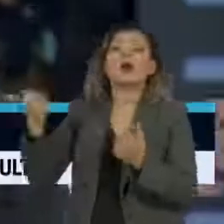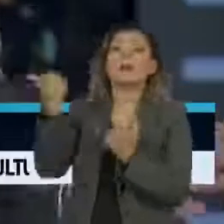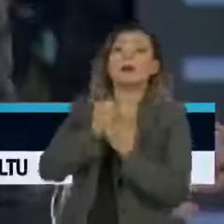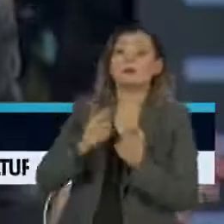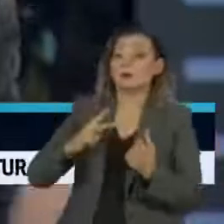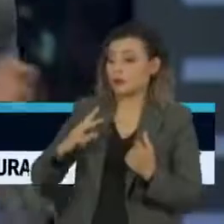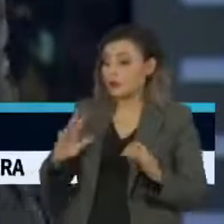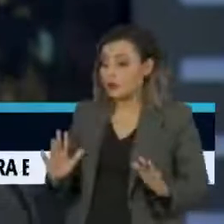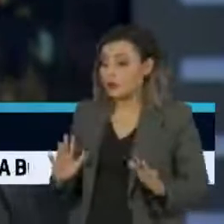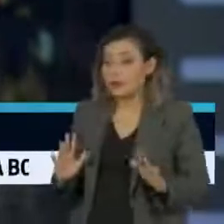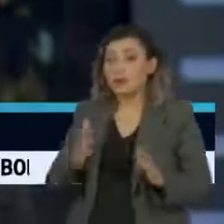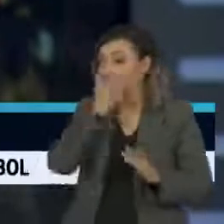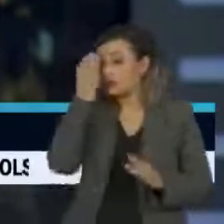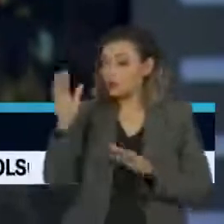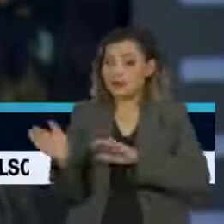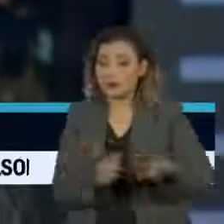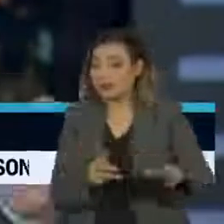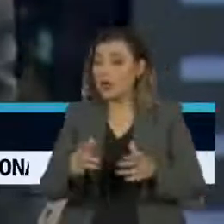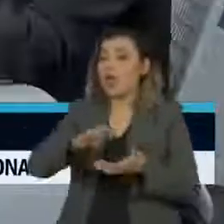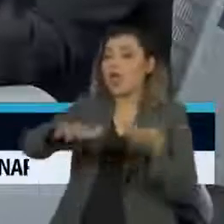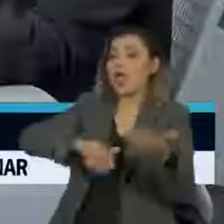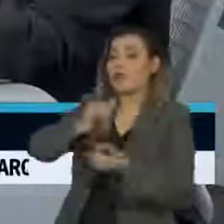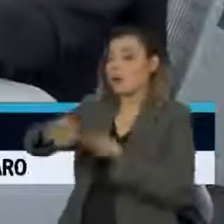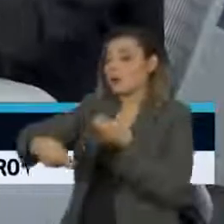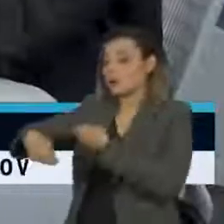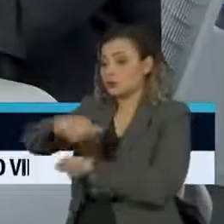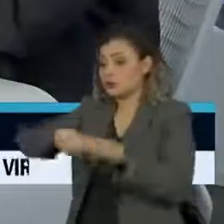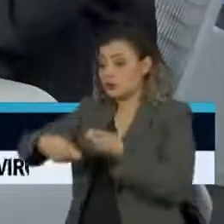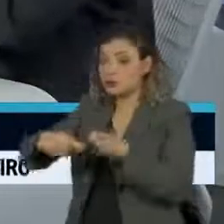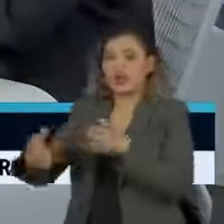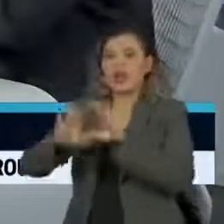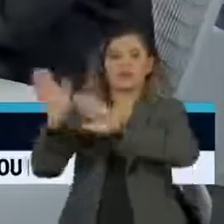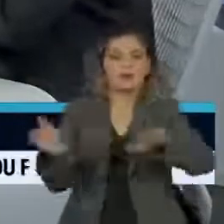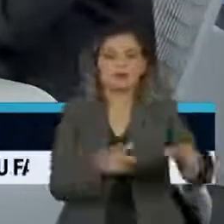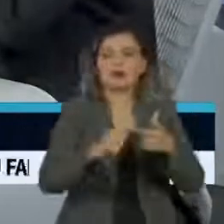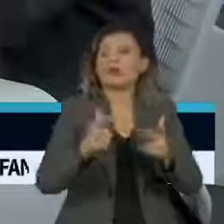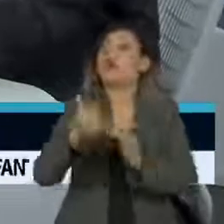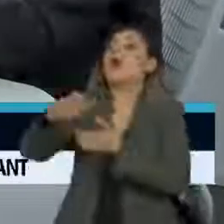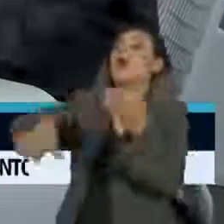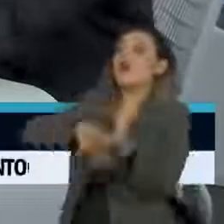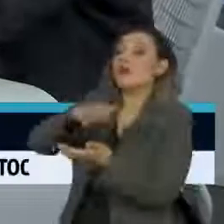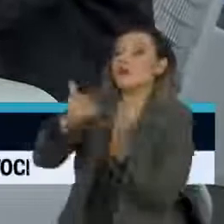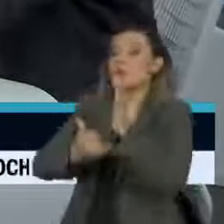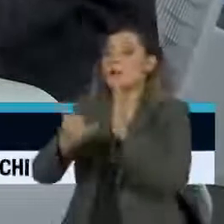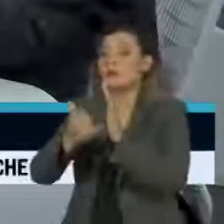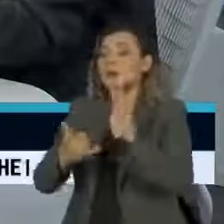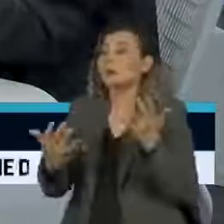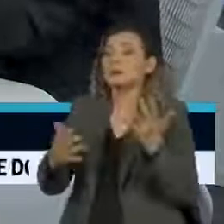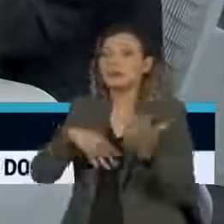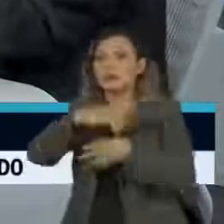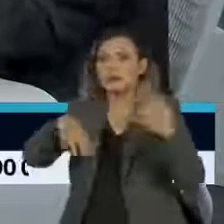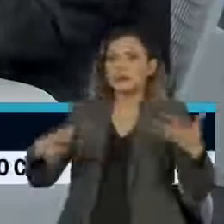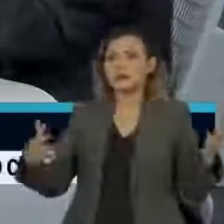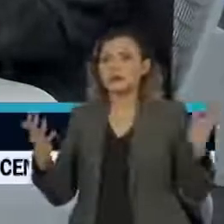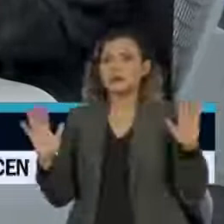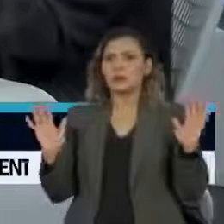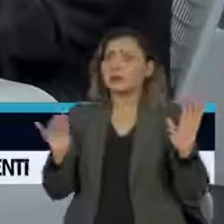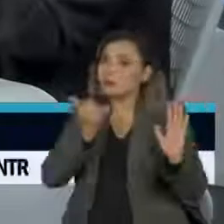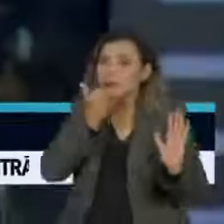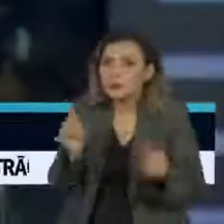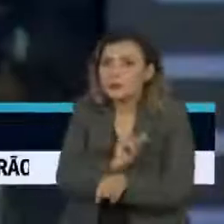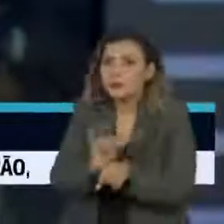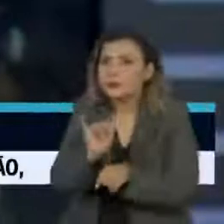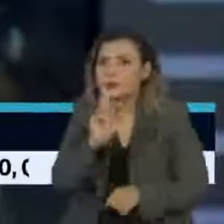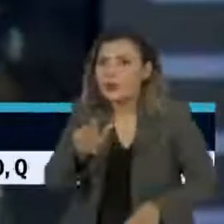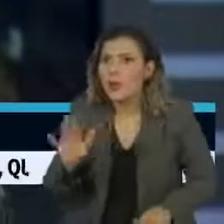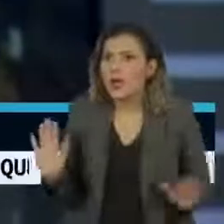privatizar, esquecer de privatizar, mandaram reforma administrativa, tiraram, aí falaram que era reforma tributária, tiraram agora. É assim, primeiro não pode improvisar.